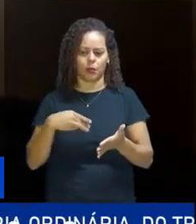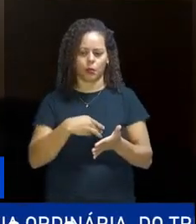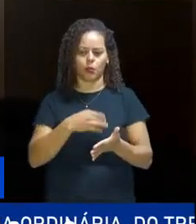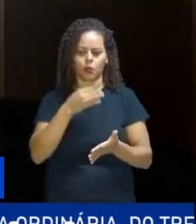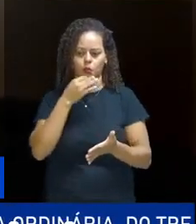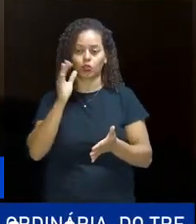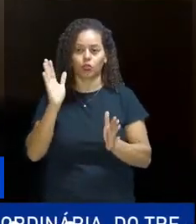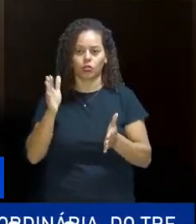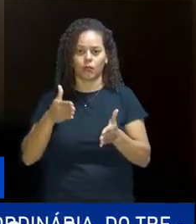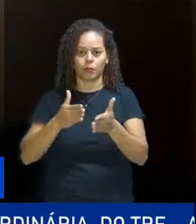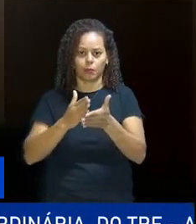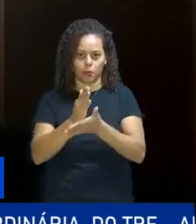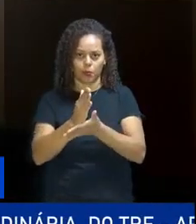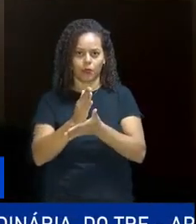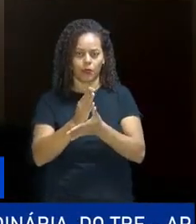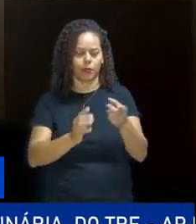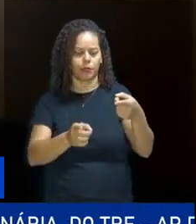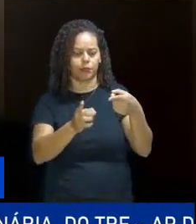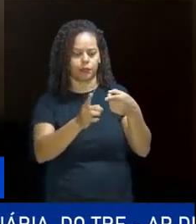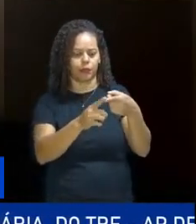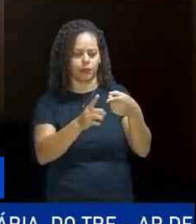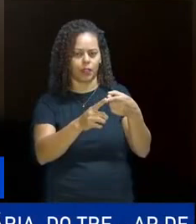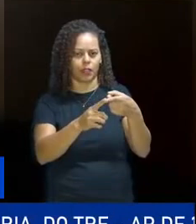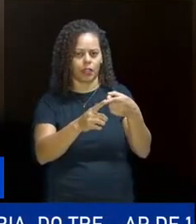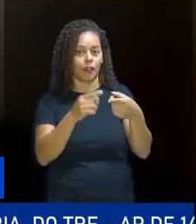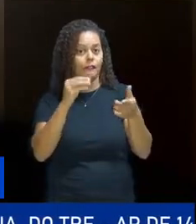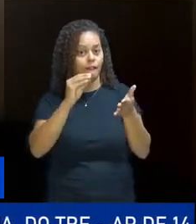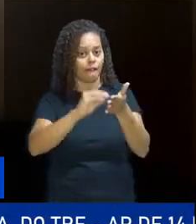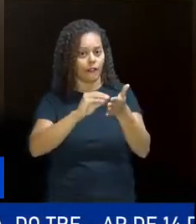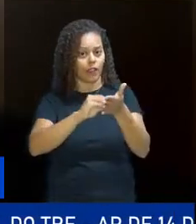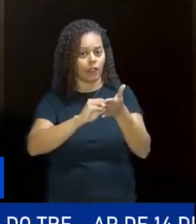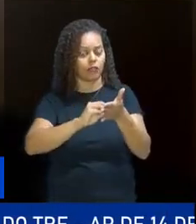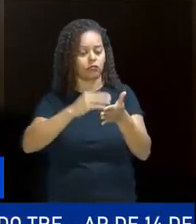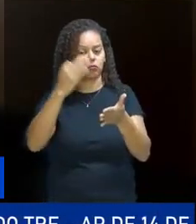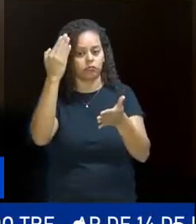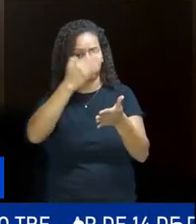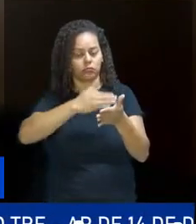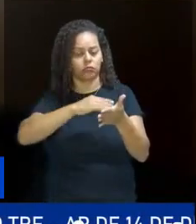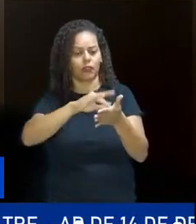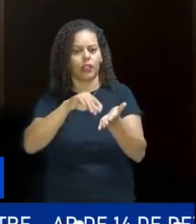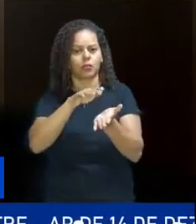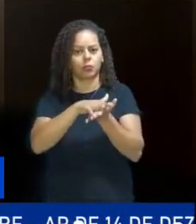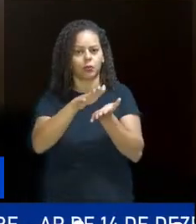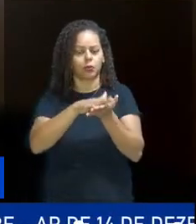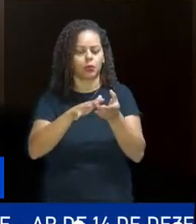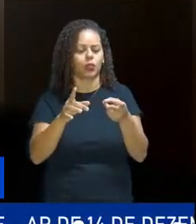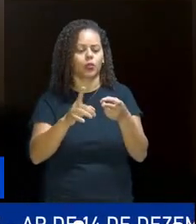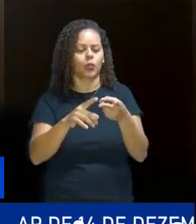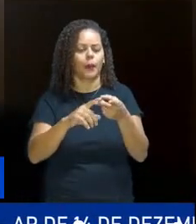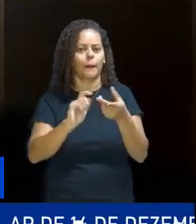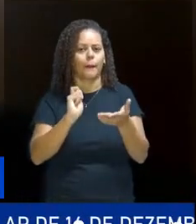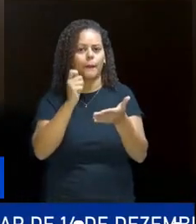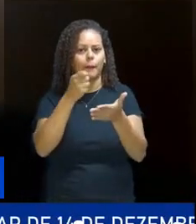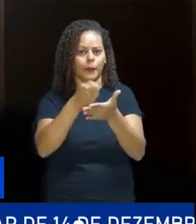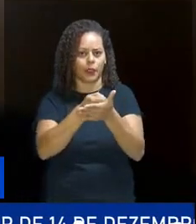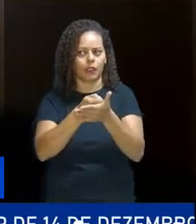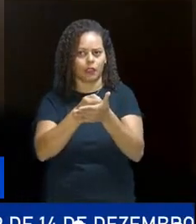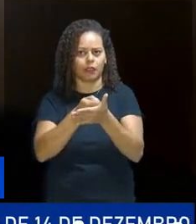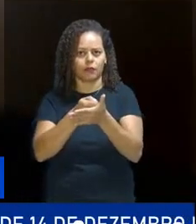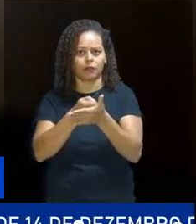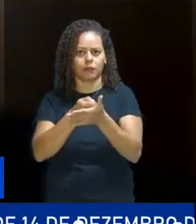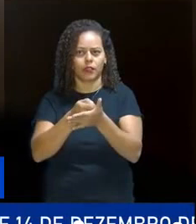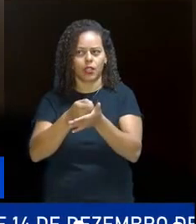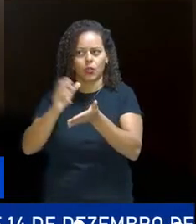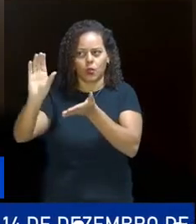contas com ressalvas. Quais sejam? A primeira, não comprovação de despesas. A segunda, quitação com recursos do fundo partidário